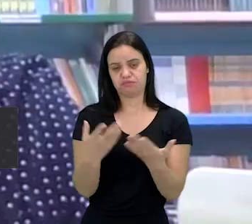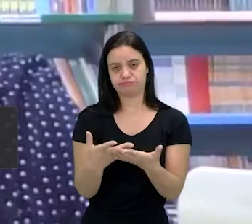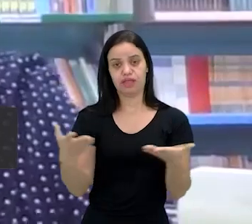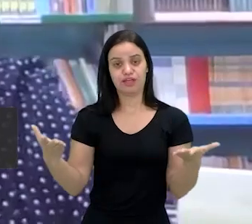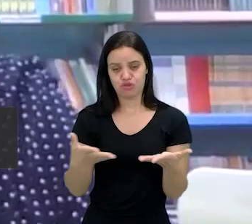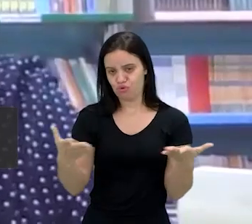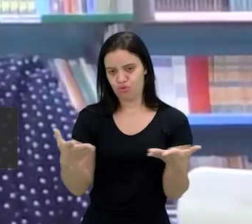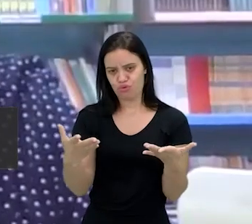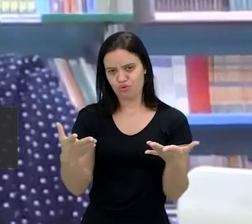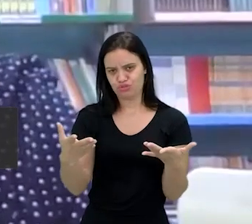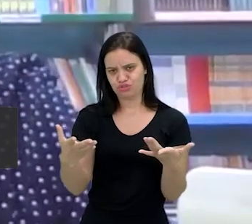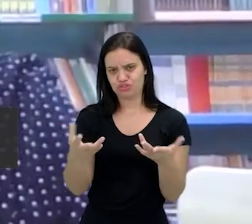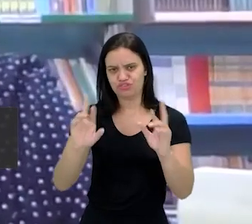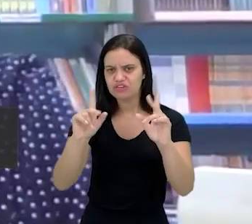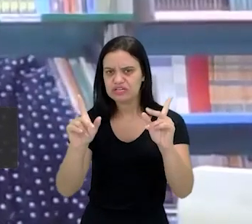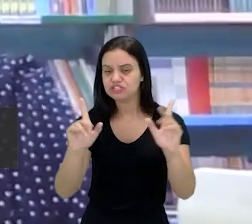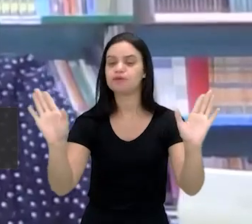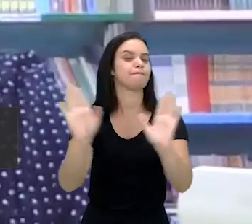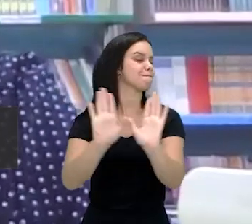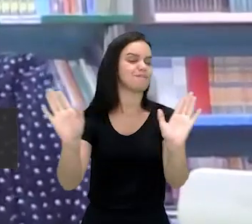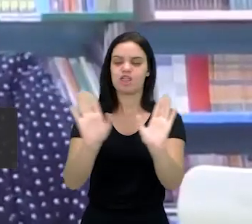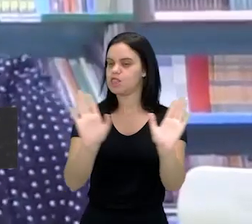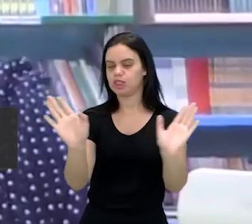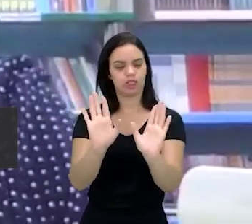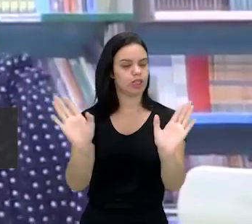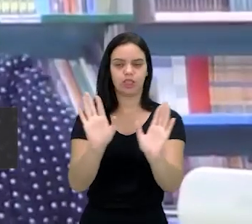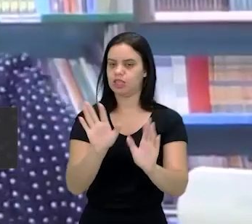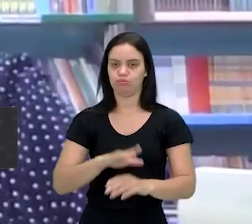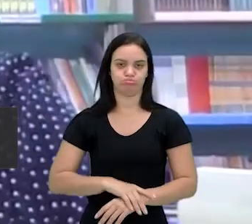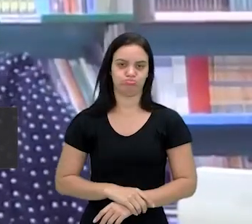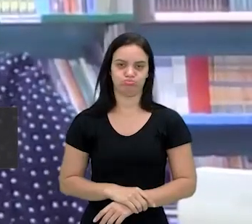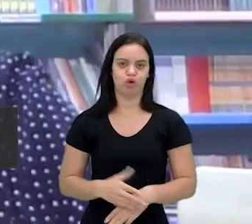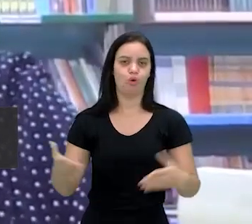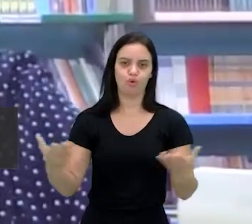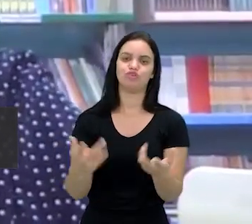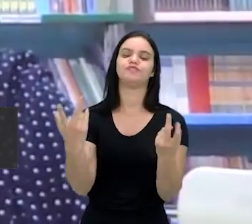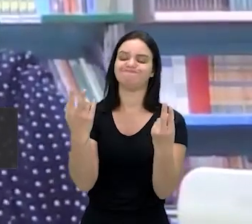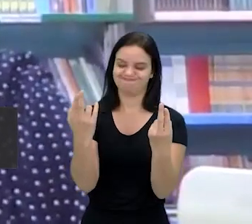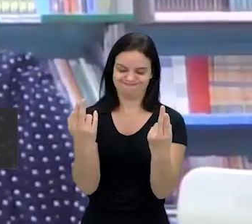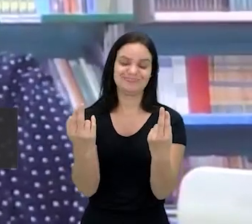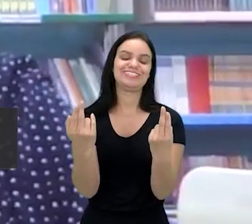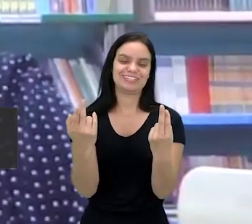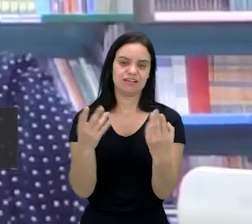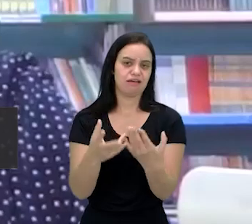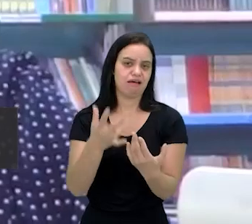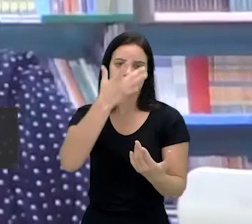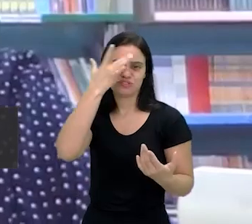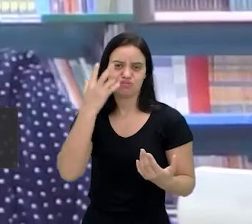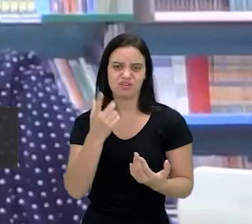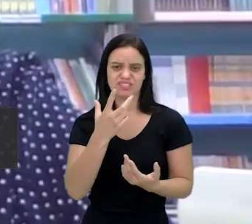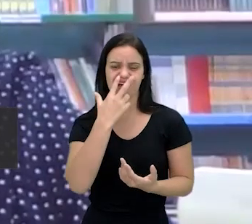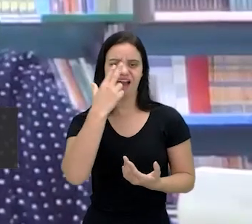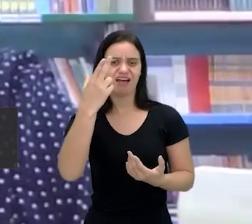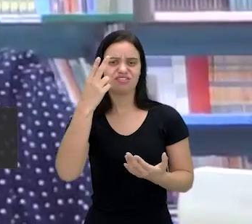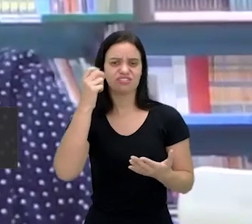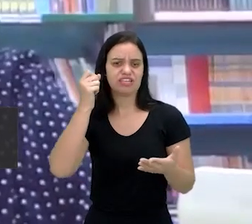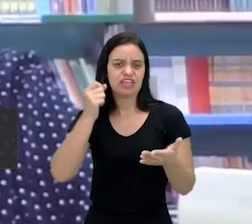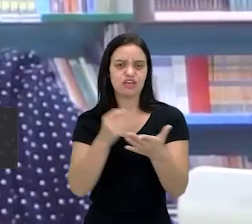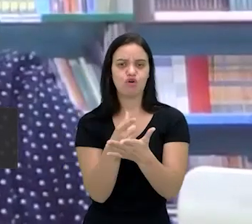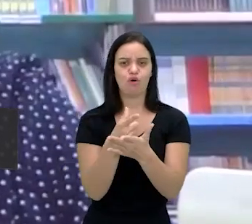não está tão diferente. Não é tão diferente. As pessoas acham que podem comprar, né,